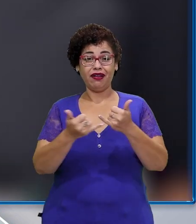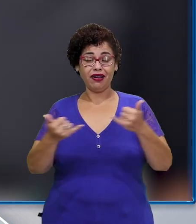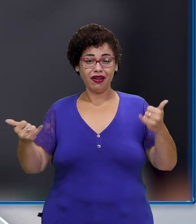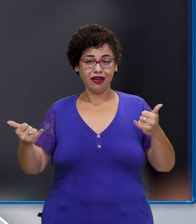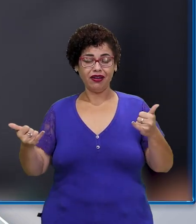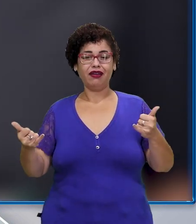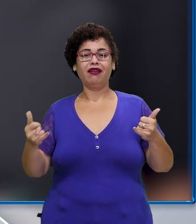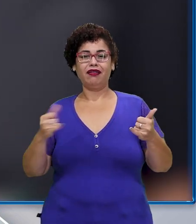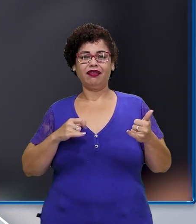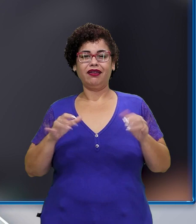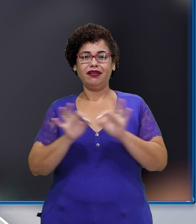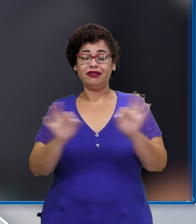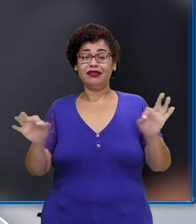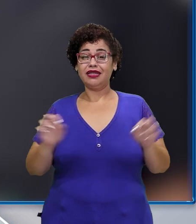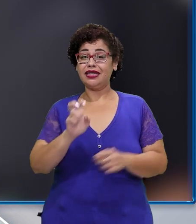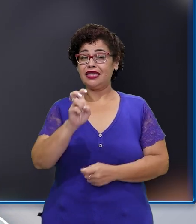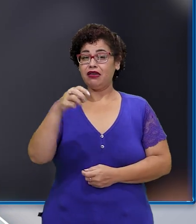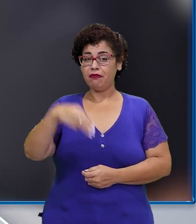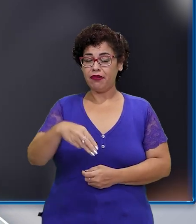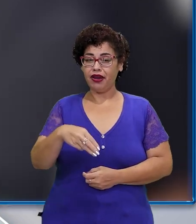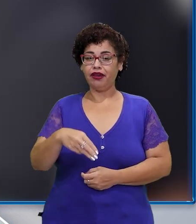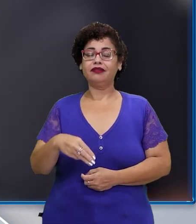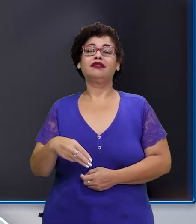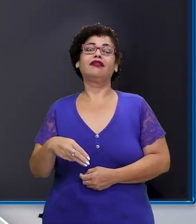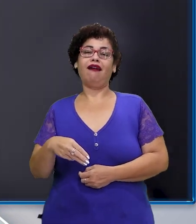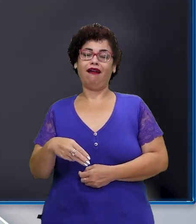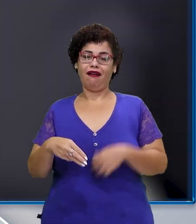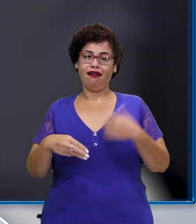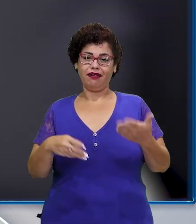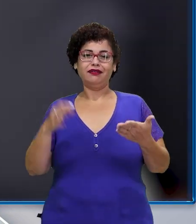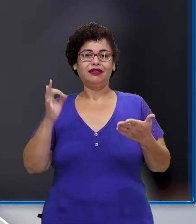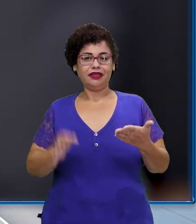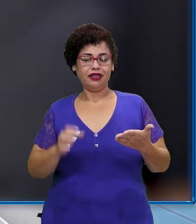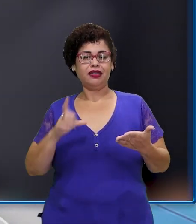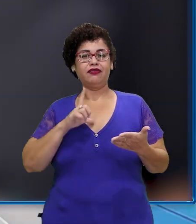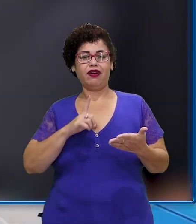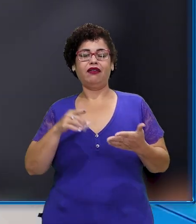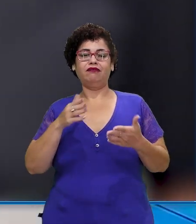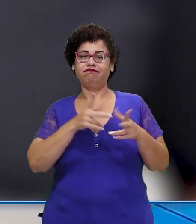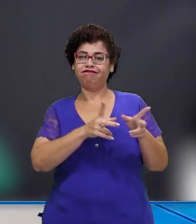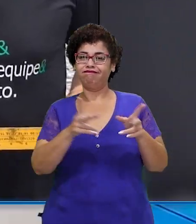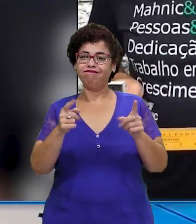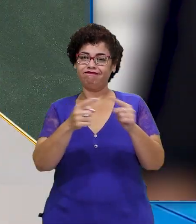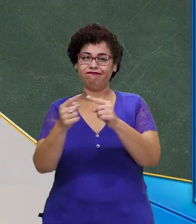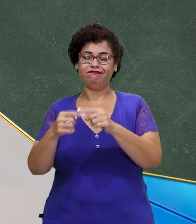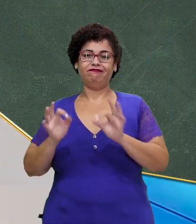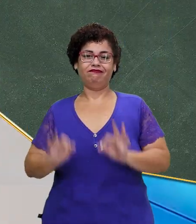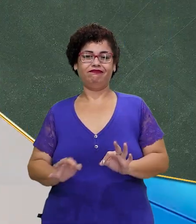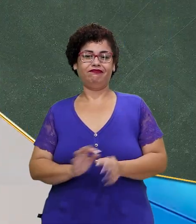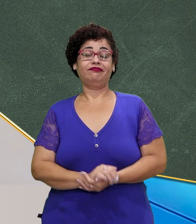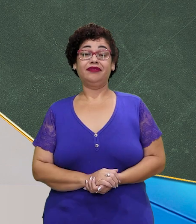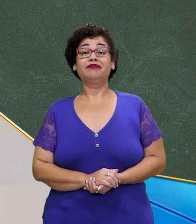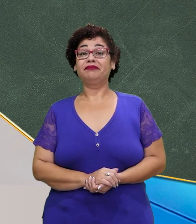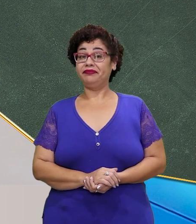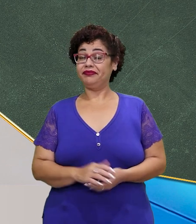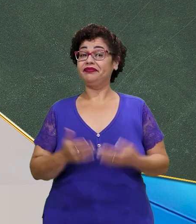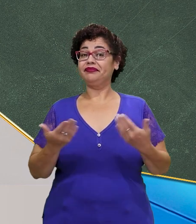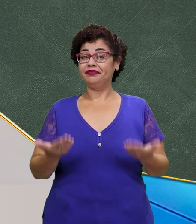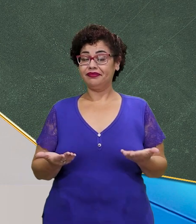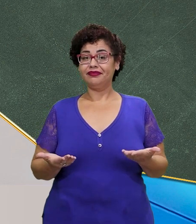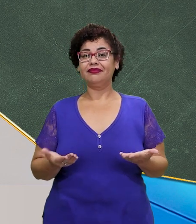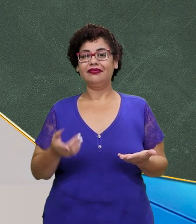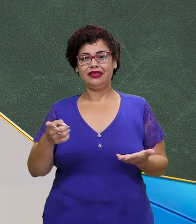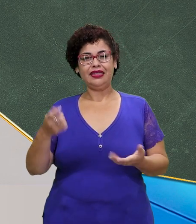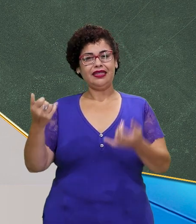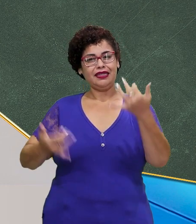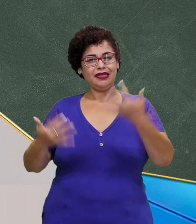outra e tem a medida exata de 5 metros, que aí com certeza vai dar o esquadro correto. Assim,